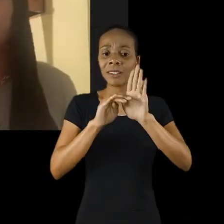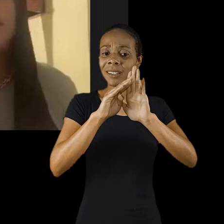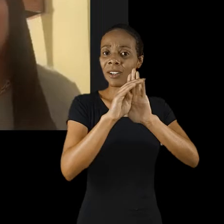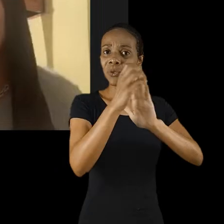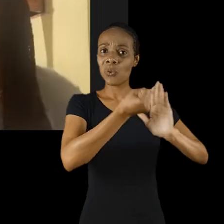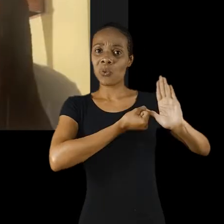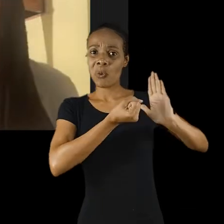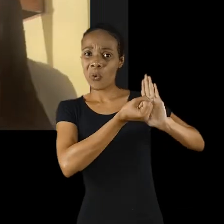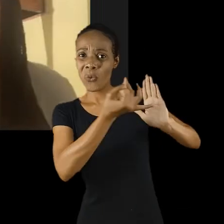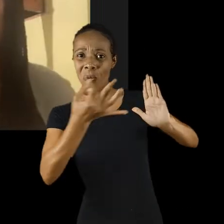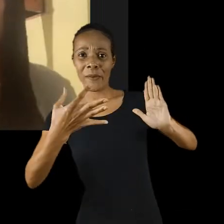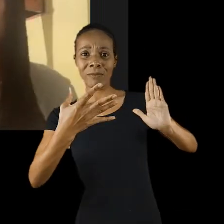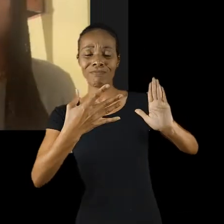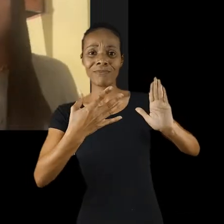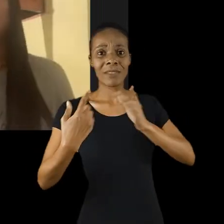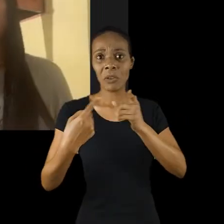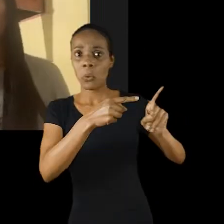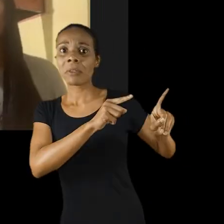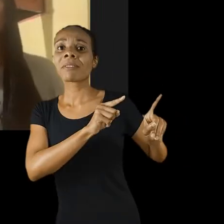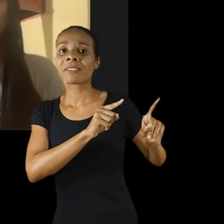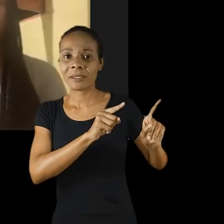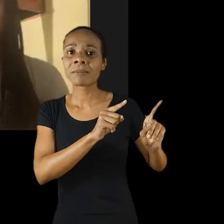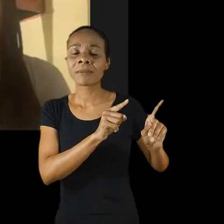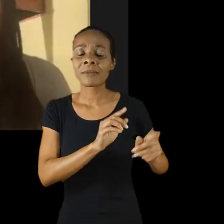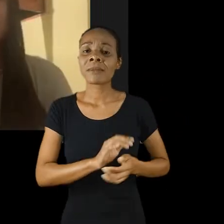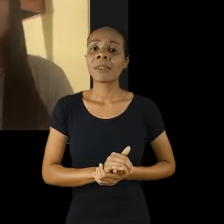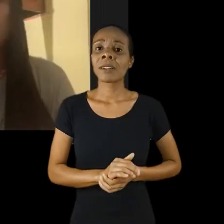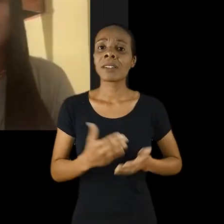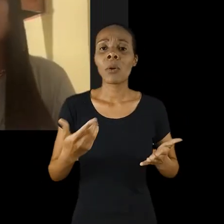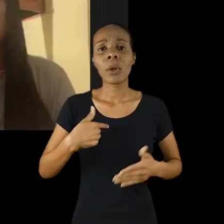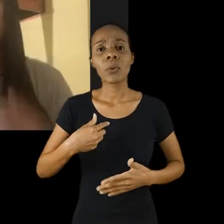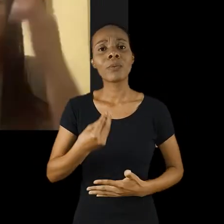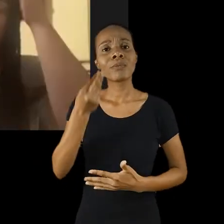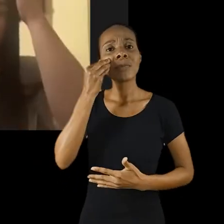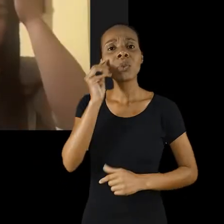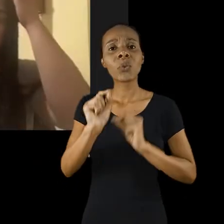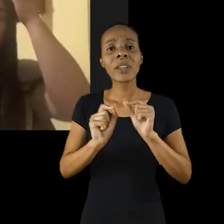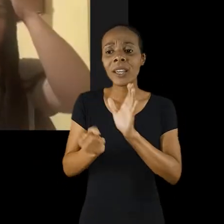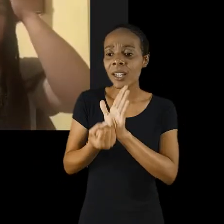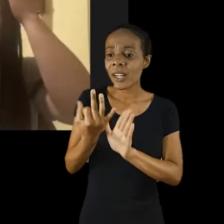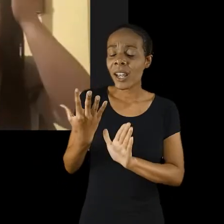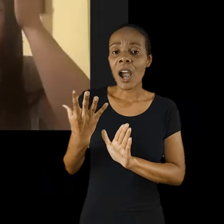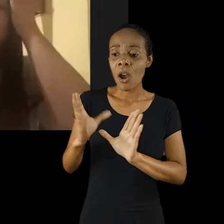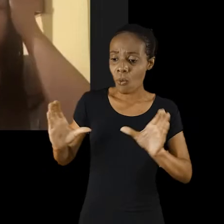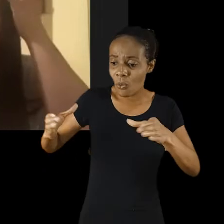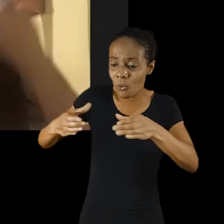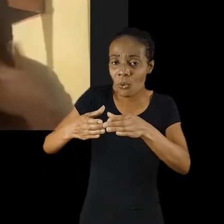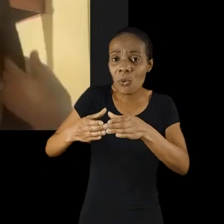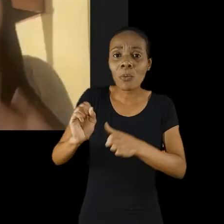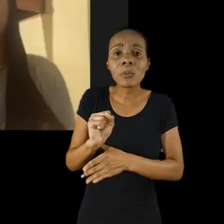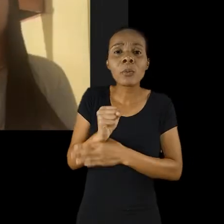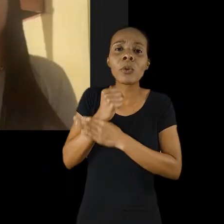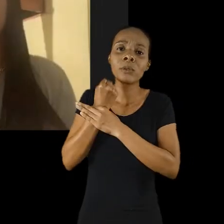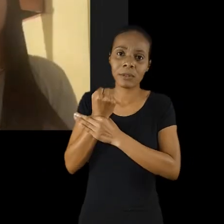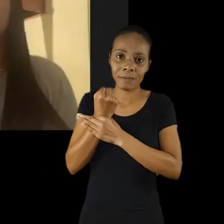do dia, do estado. Então, eu fui criando também uma rede de proteção, sabe? Eu acho que uma coisa que Jazz fala é muito significativo para